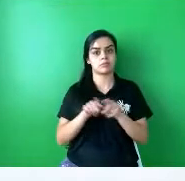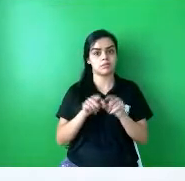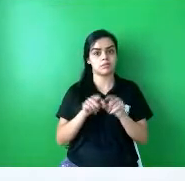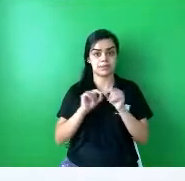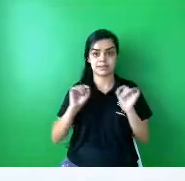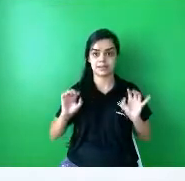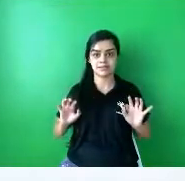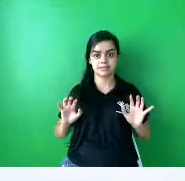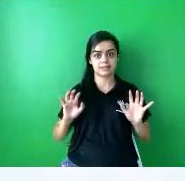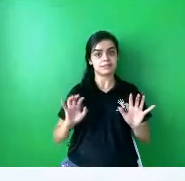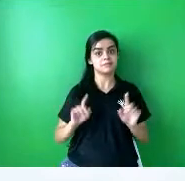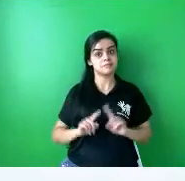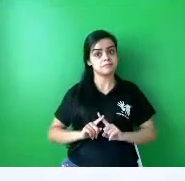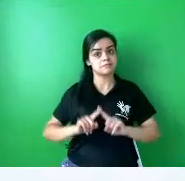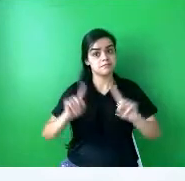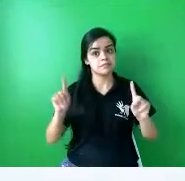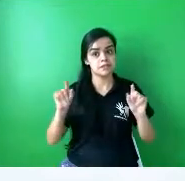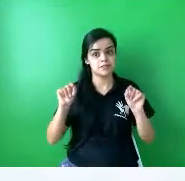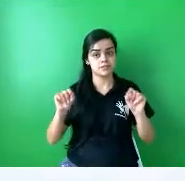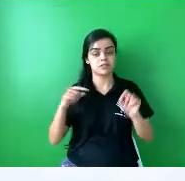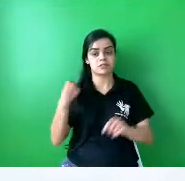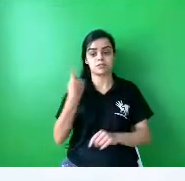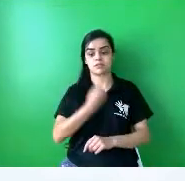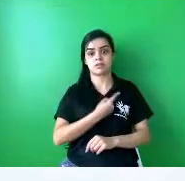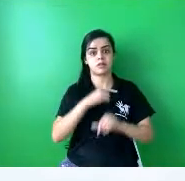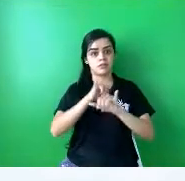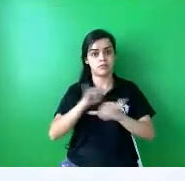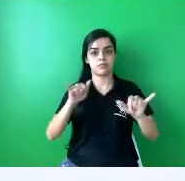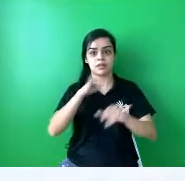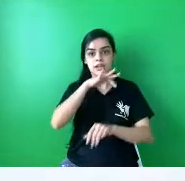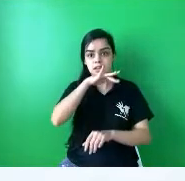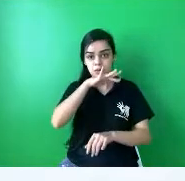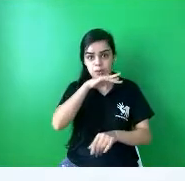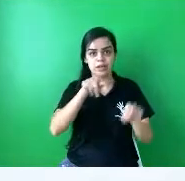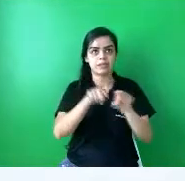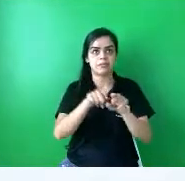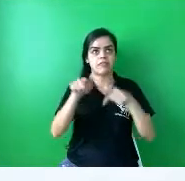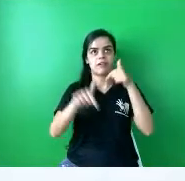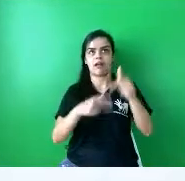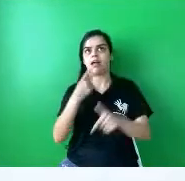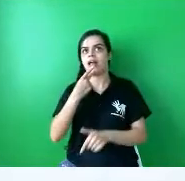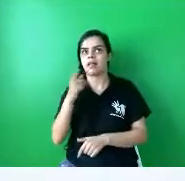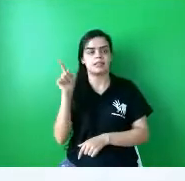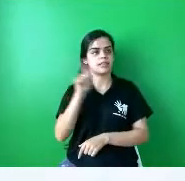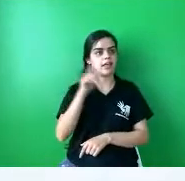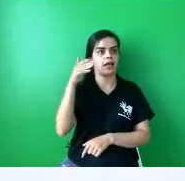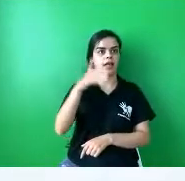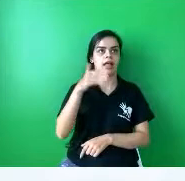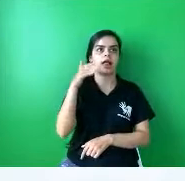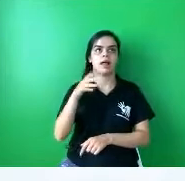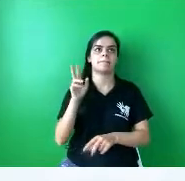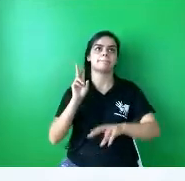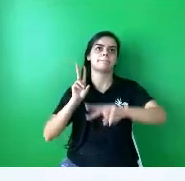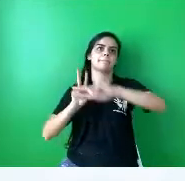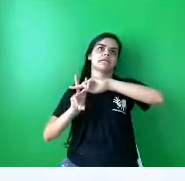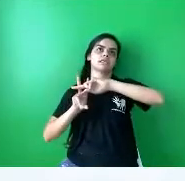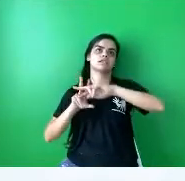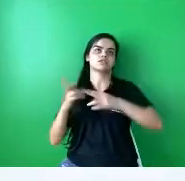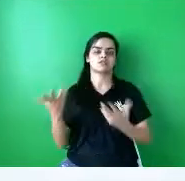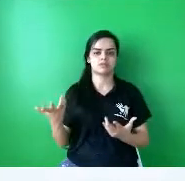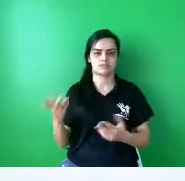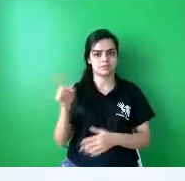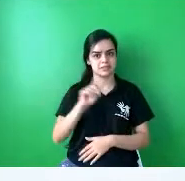fazê-los. Porém, como não podemos só dar notícias ruins, né, e dizer para o trabalhador, não, você vai lá e vai ficar amarrado lá no seu quarto,